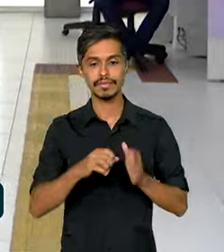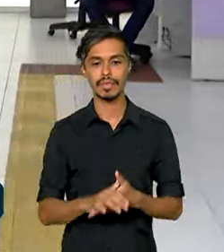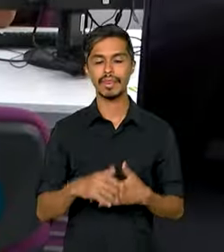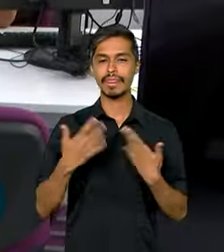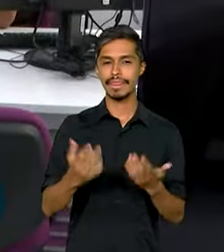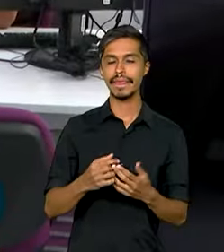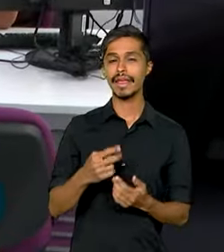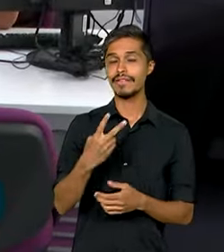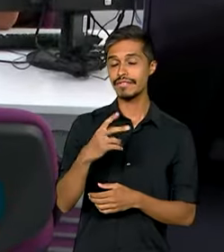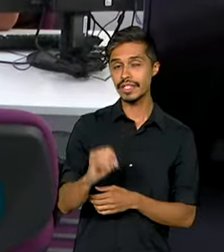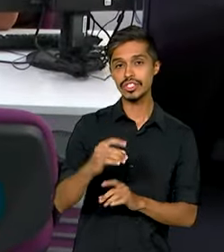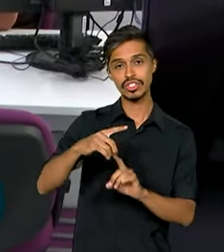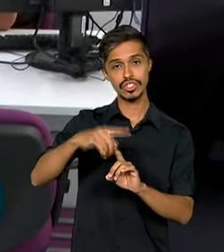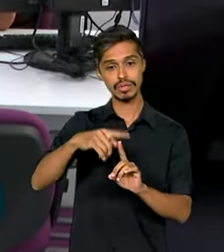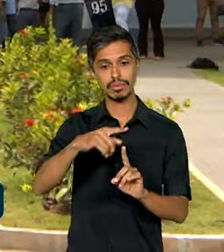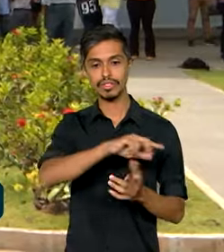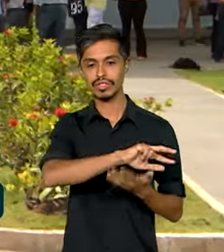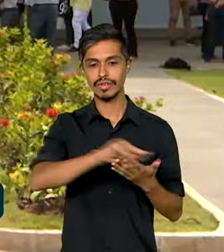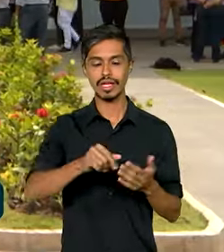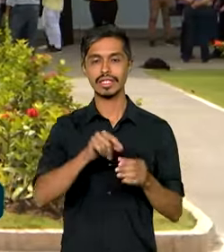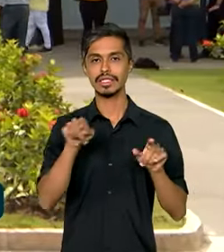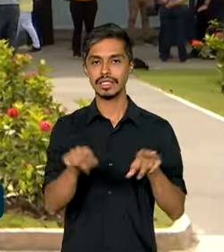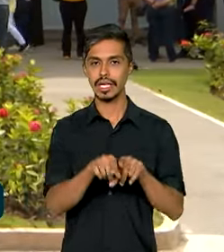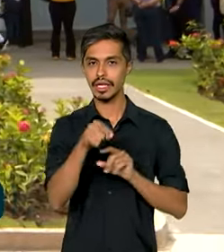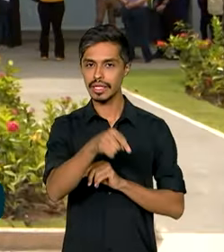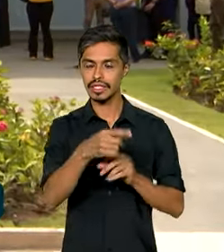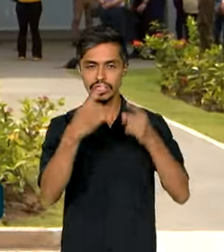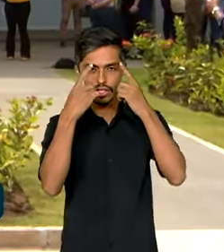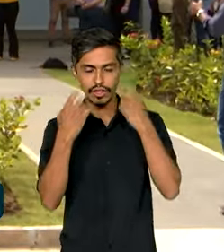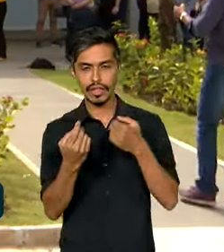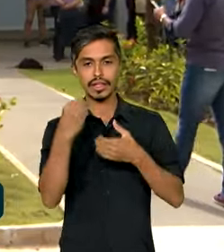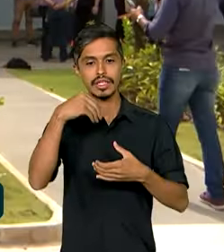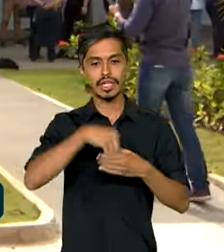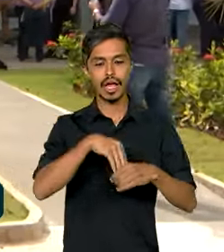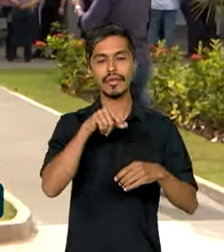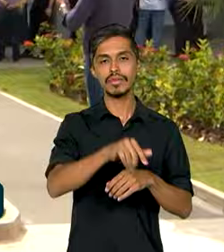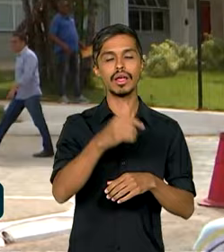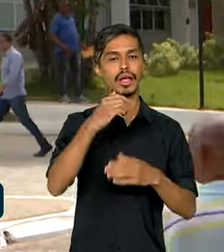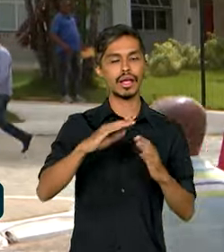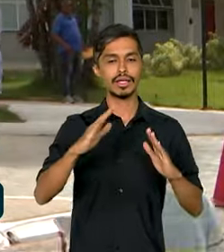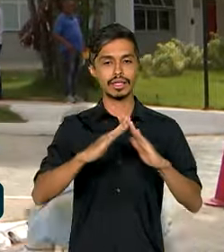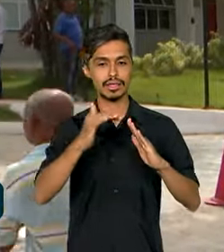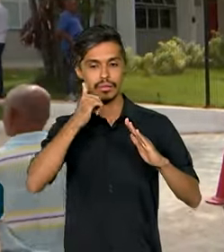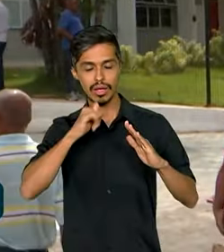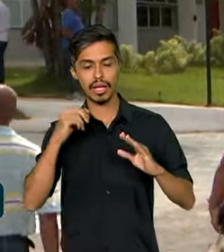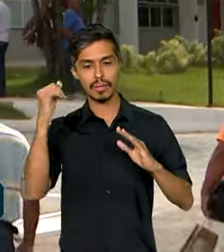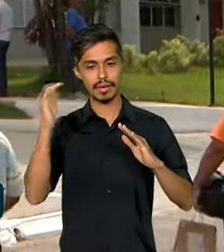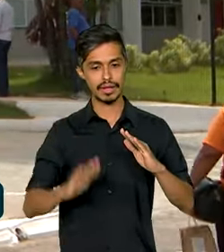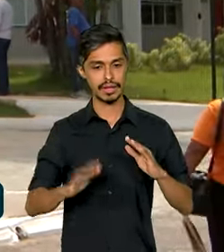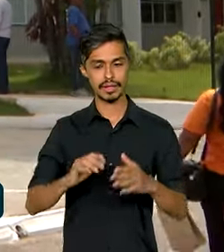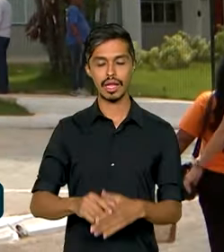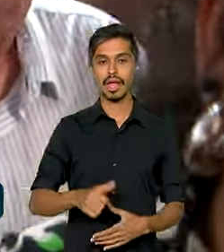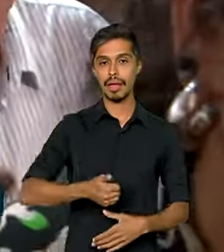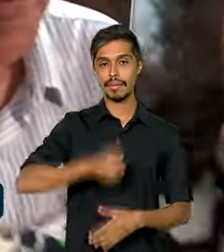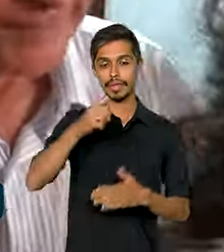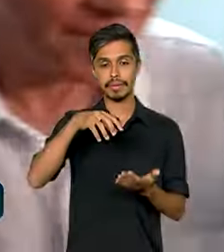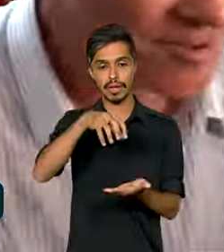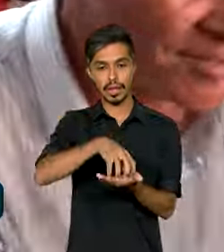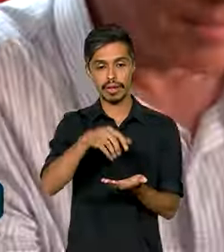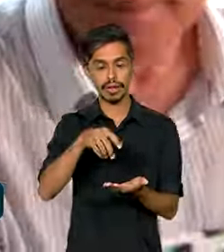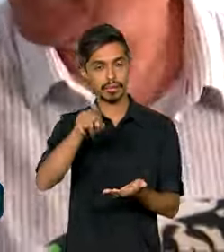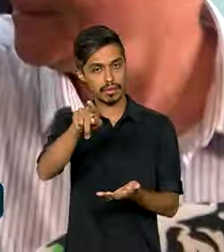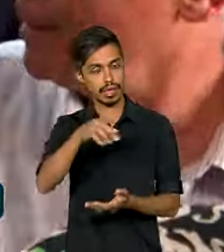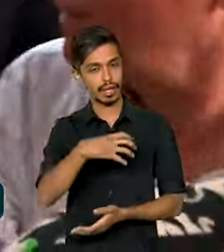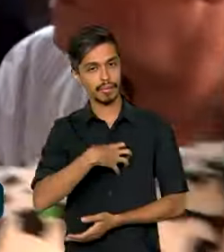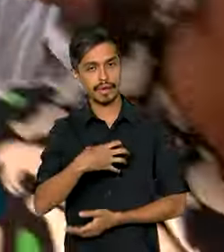de violência passam a contar também com os serviços da casa da mulher brasileira a primeira unidade da Bahia foi entregue